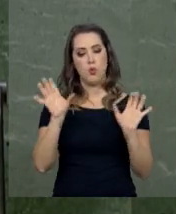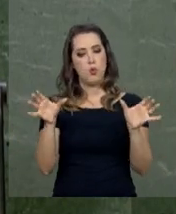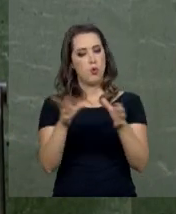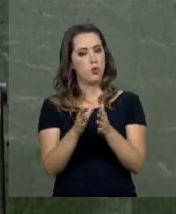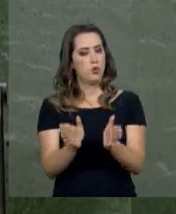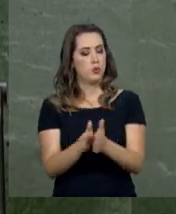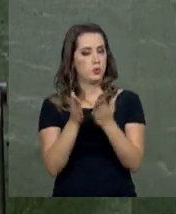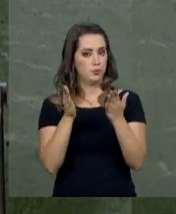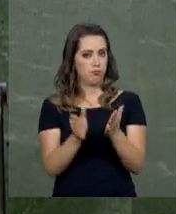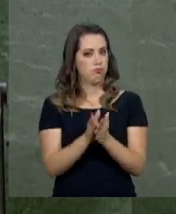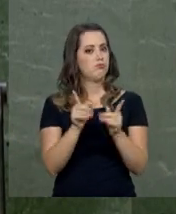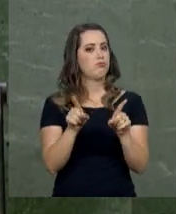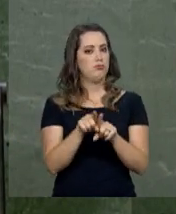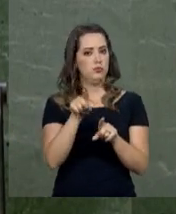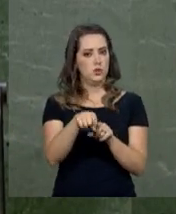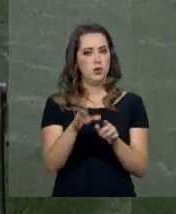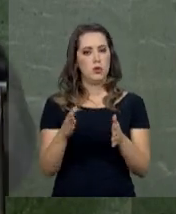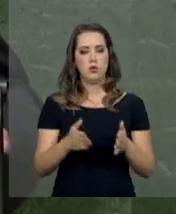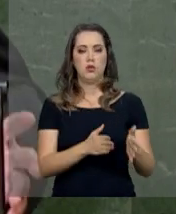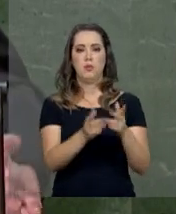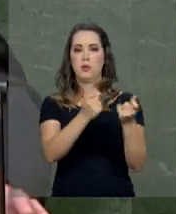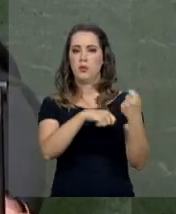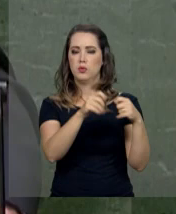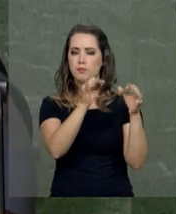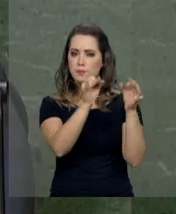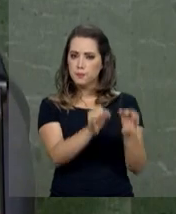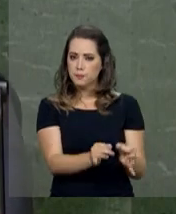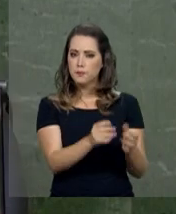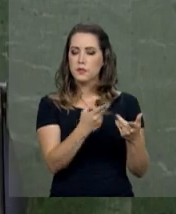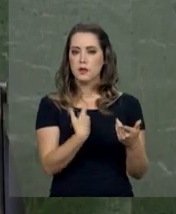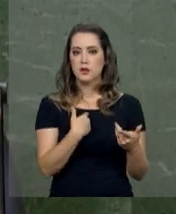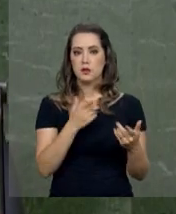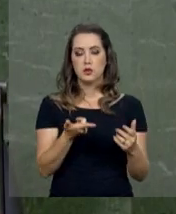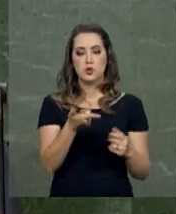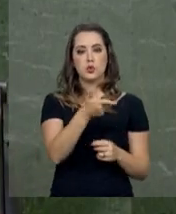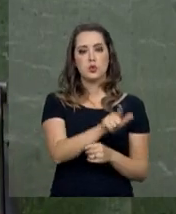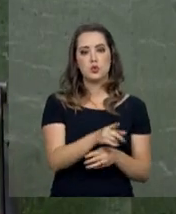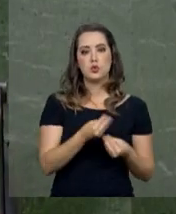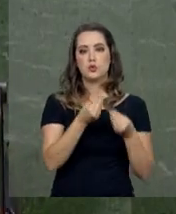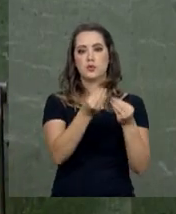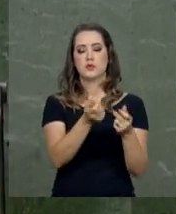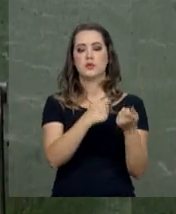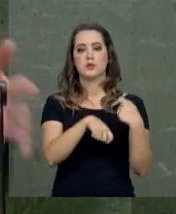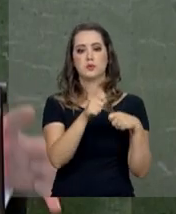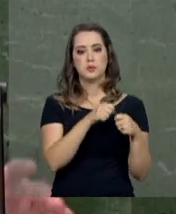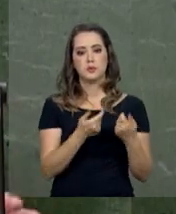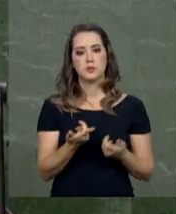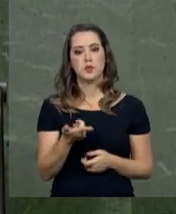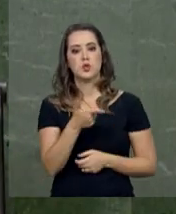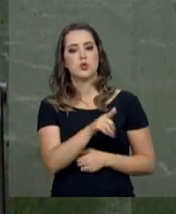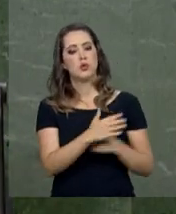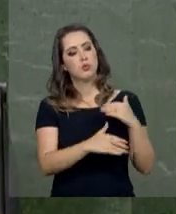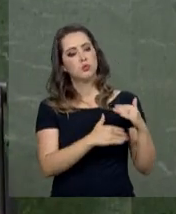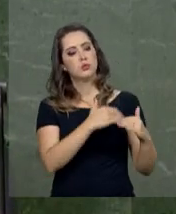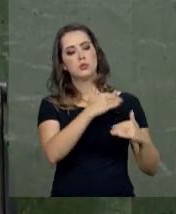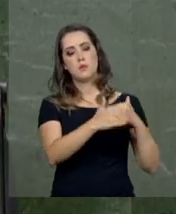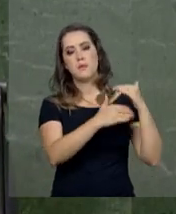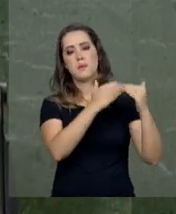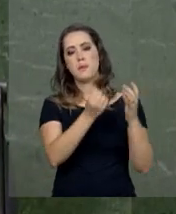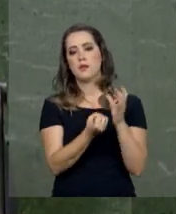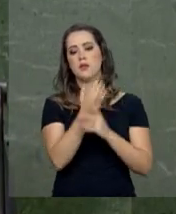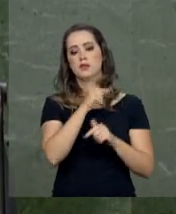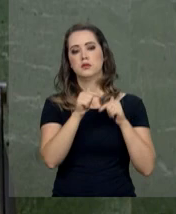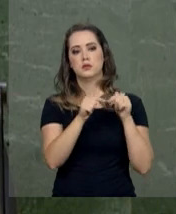públicas em trajetória responsável e restauramos a credibilidade da economia voltamos a crescer e gerar